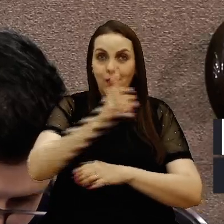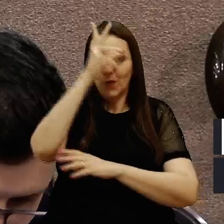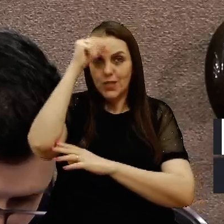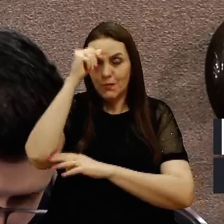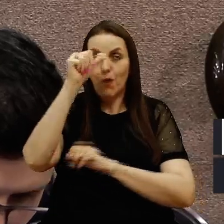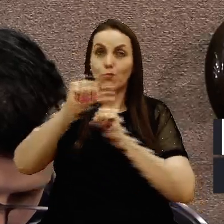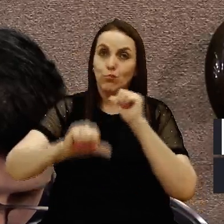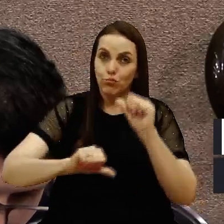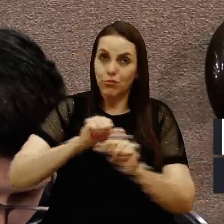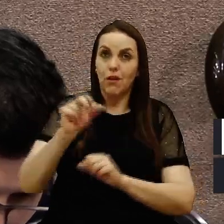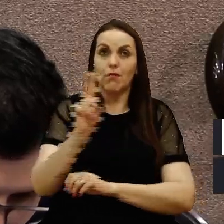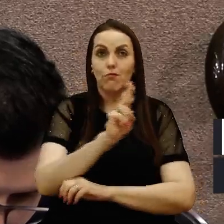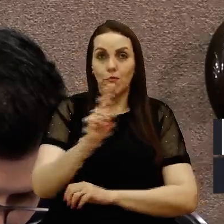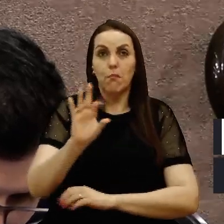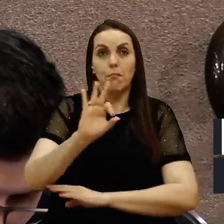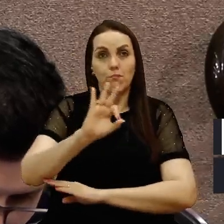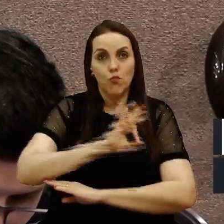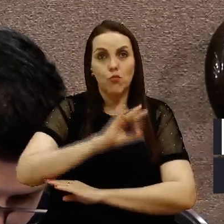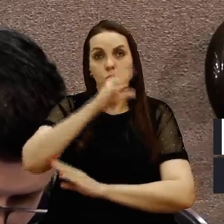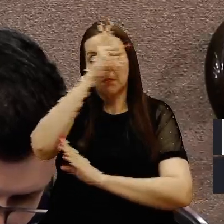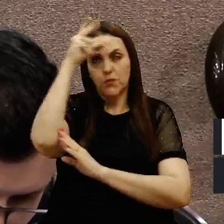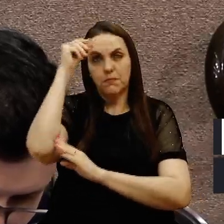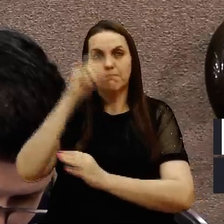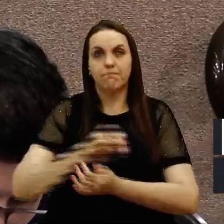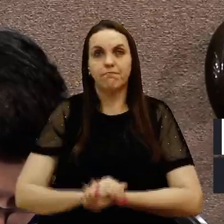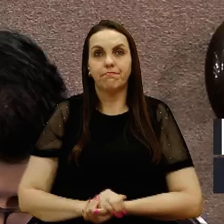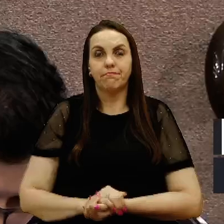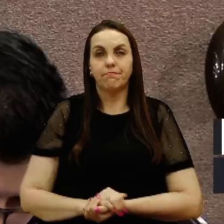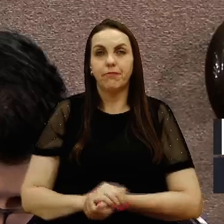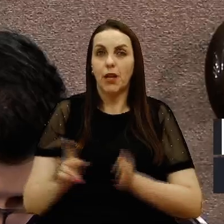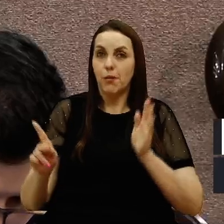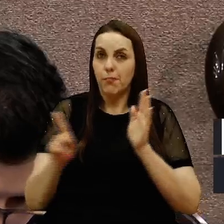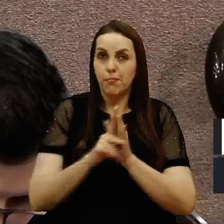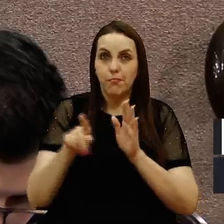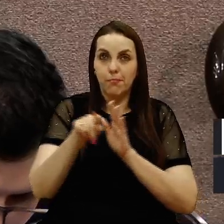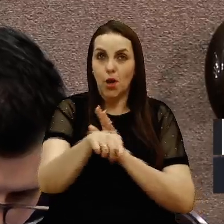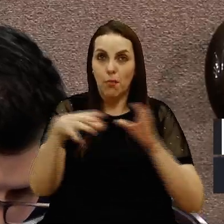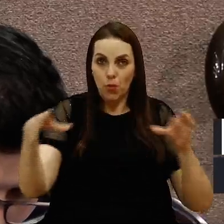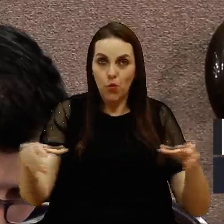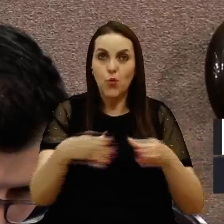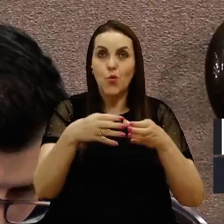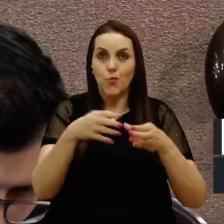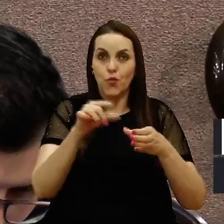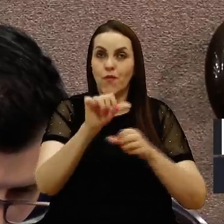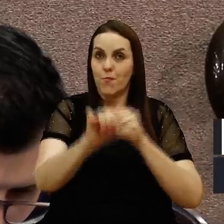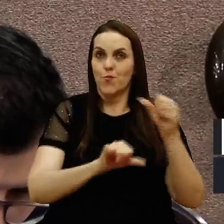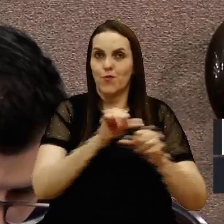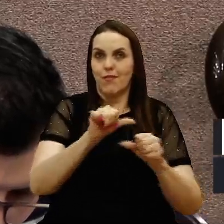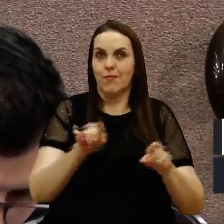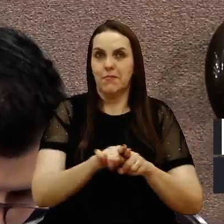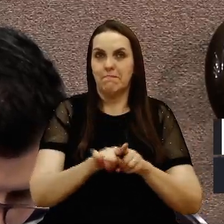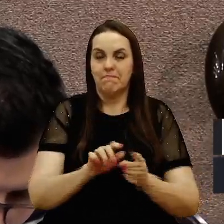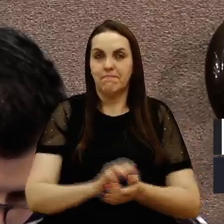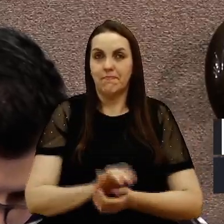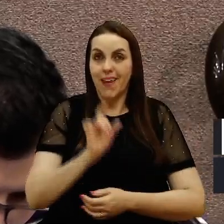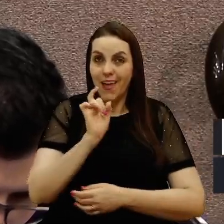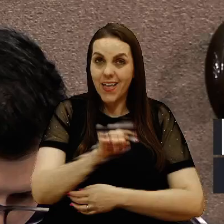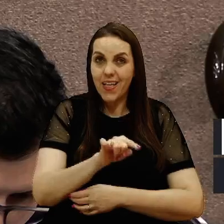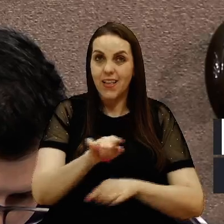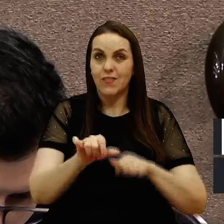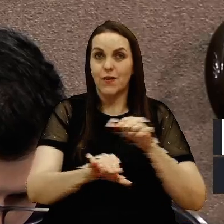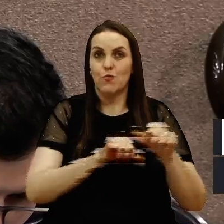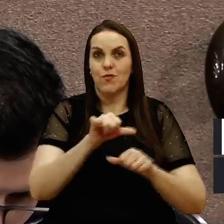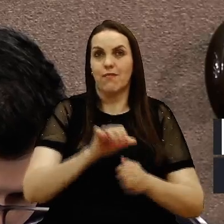seja denominada como Polícia Municipal. Para a própria corporação vai mudar. Para eles vai